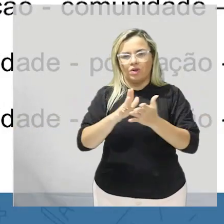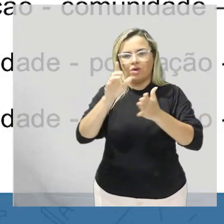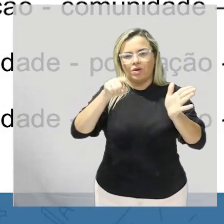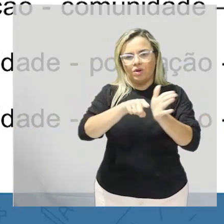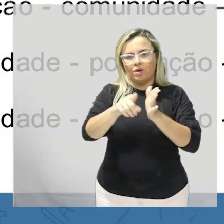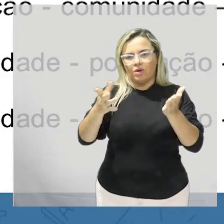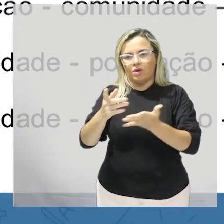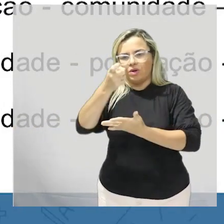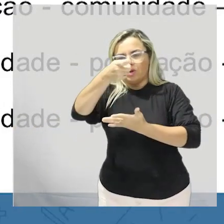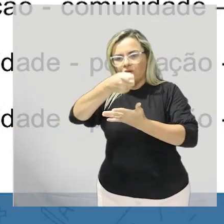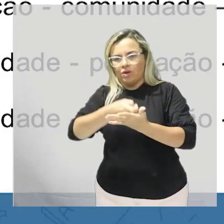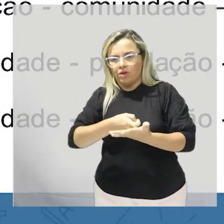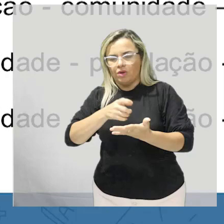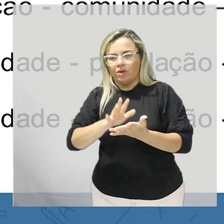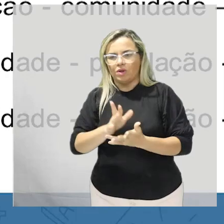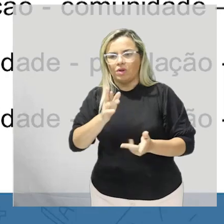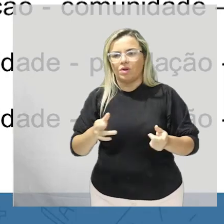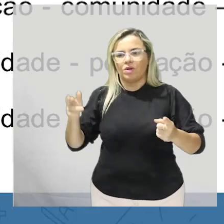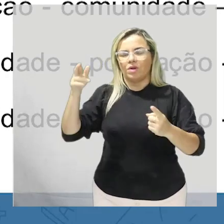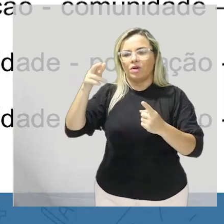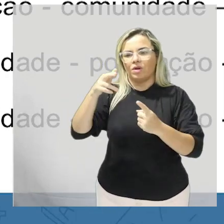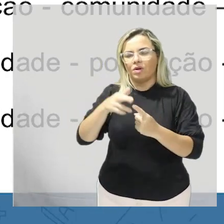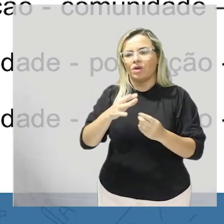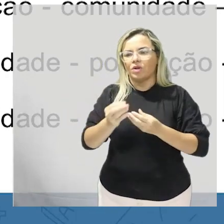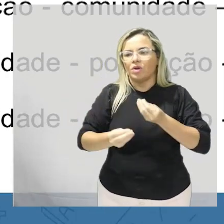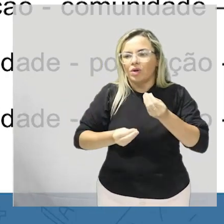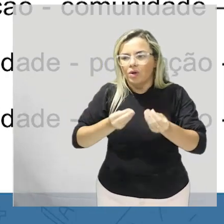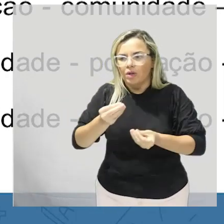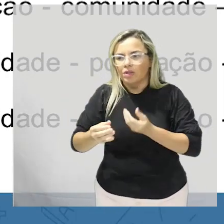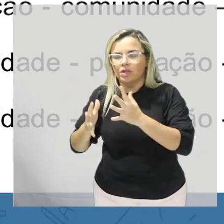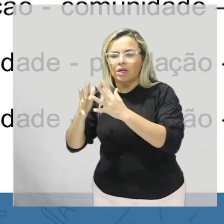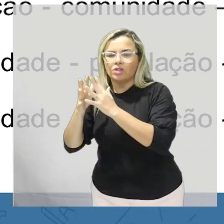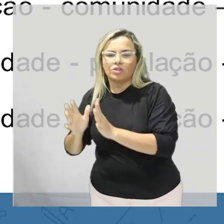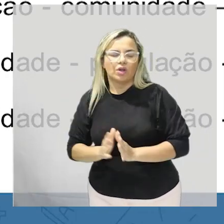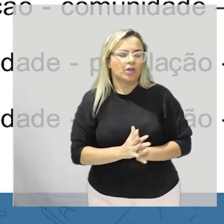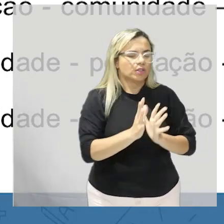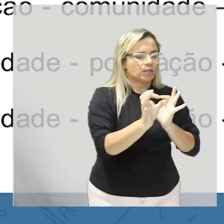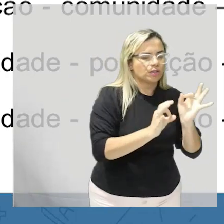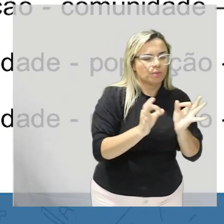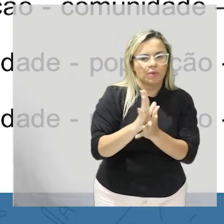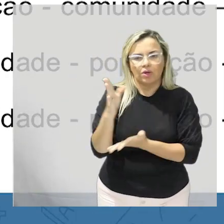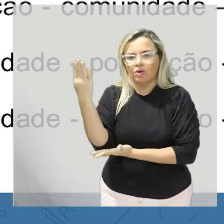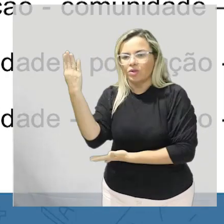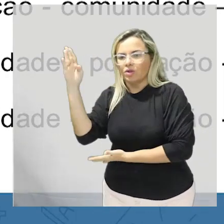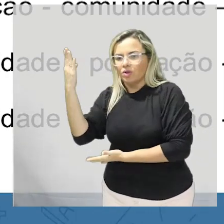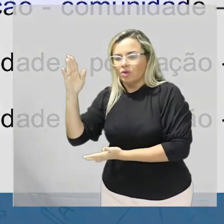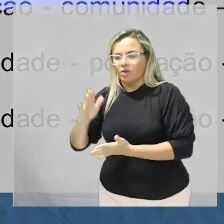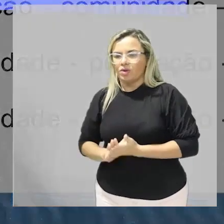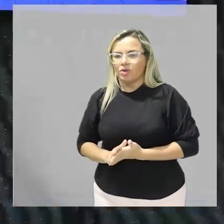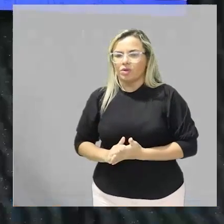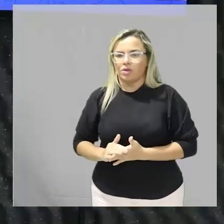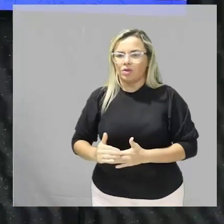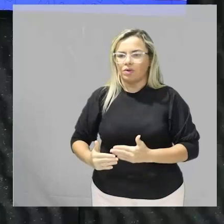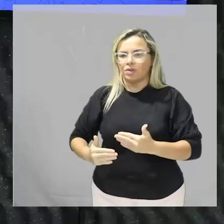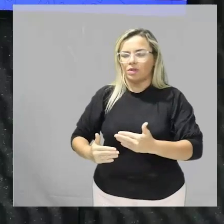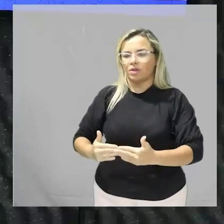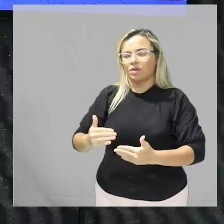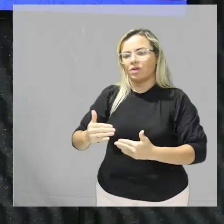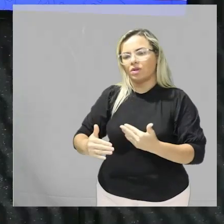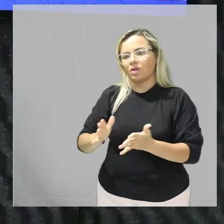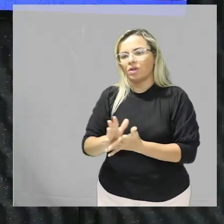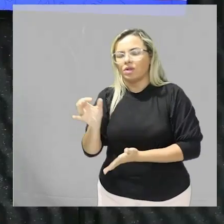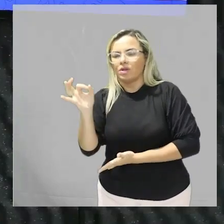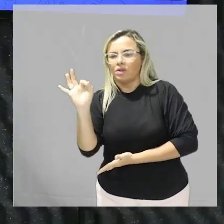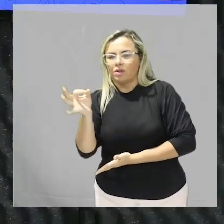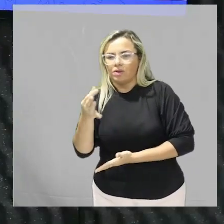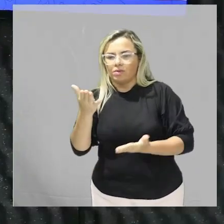texto faz referência à hierarquia de complexidade da organização biológica, cuja sequência